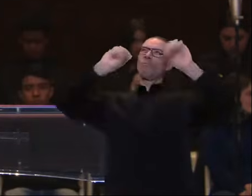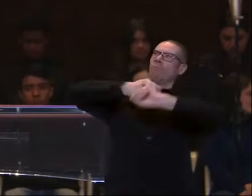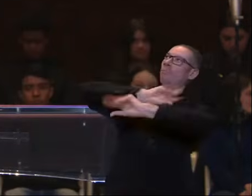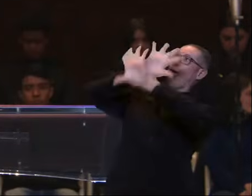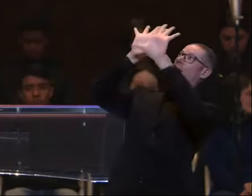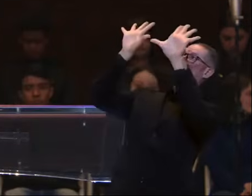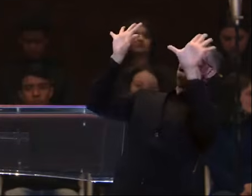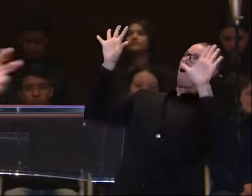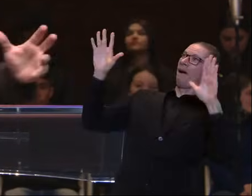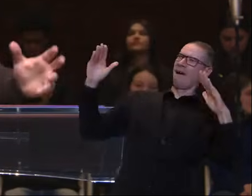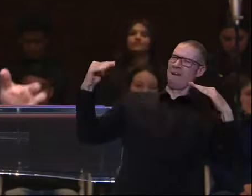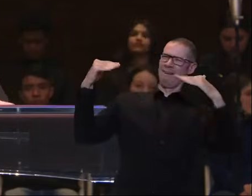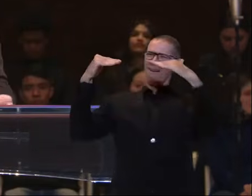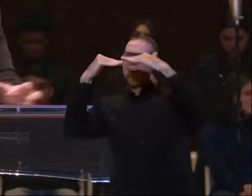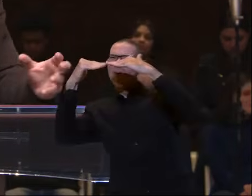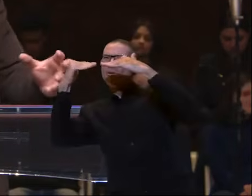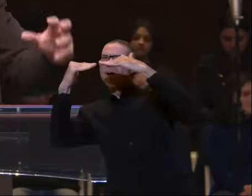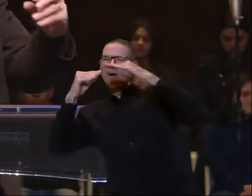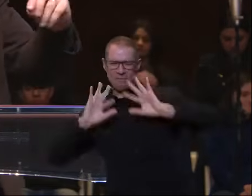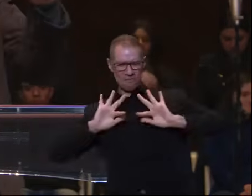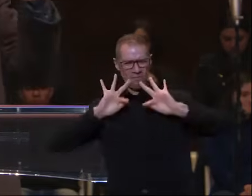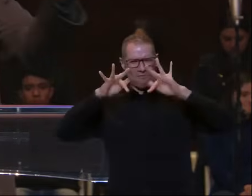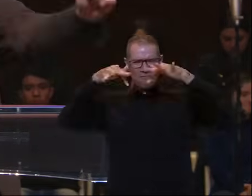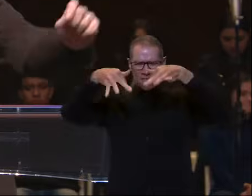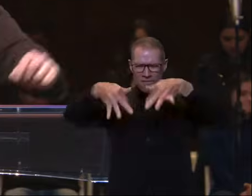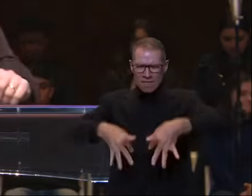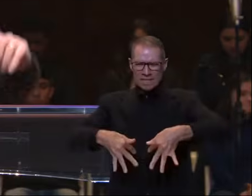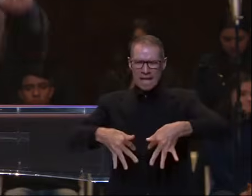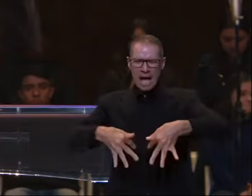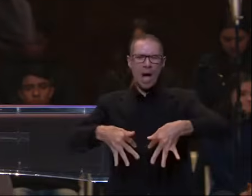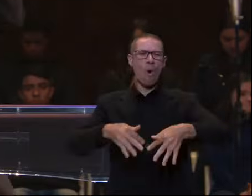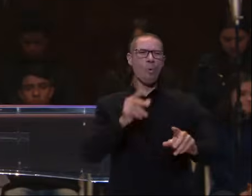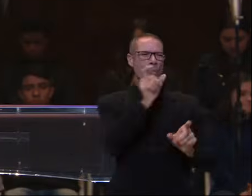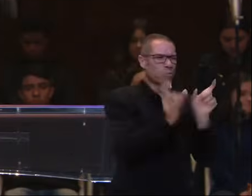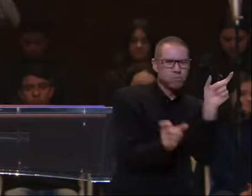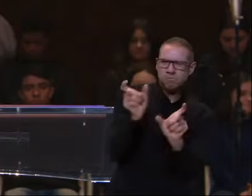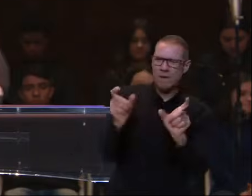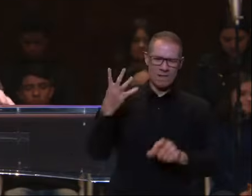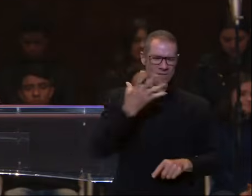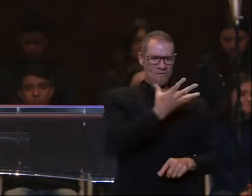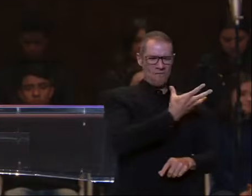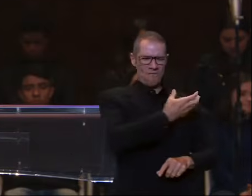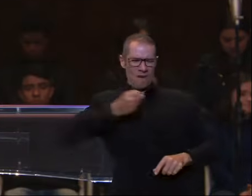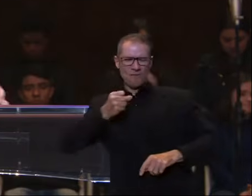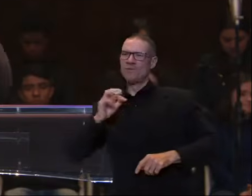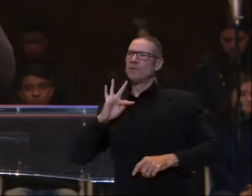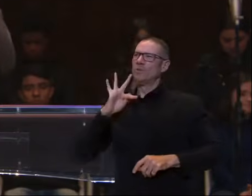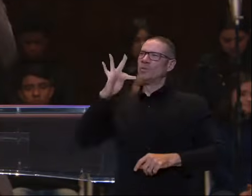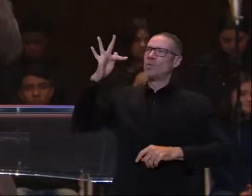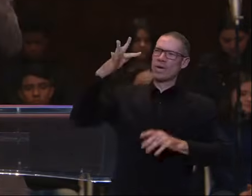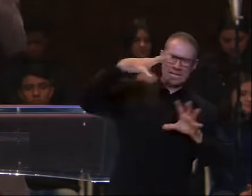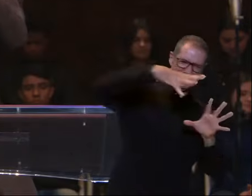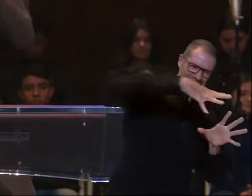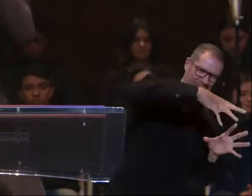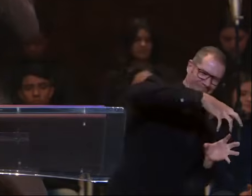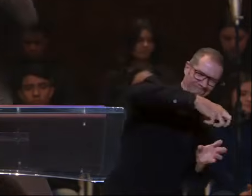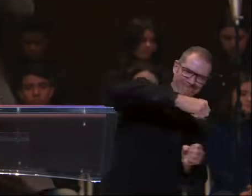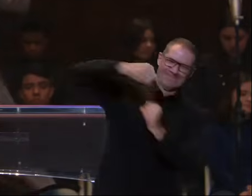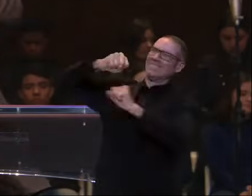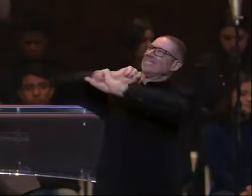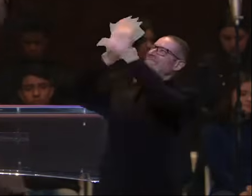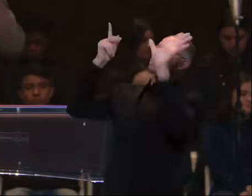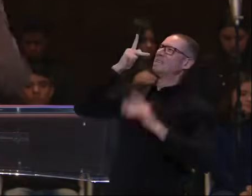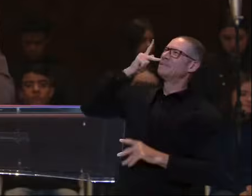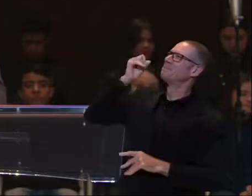que tem a ver com o estado final dos redimidos. Um dia eu e você seremos recebidos na glória pelo nosso